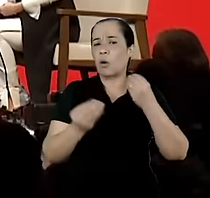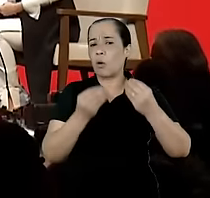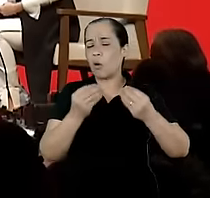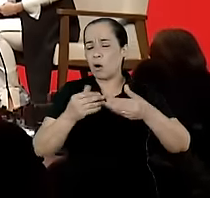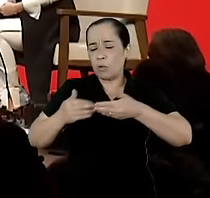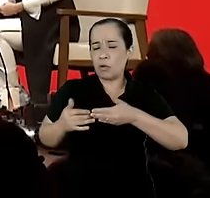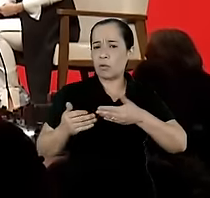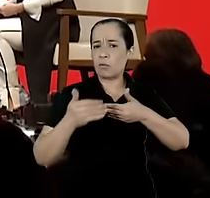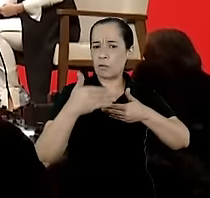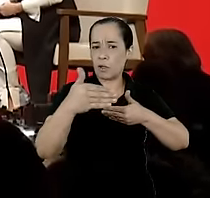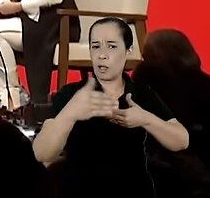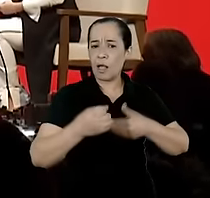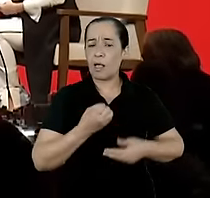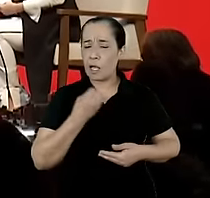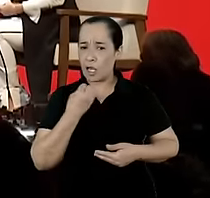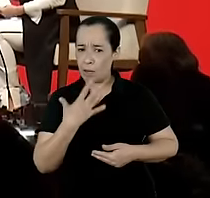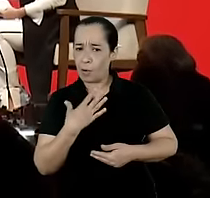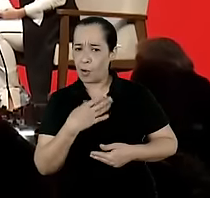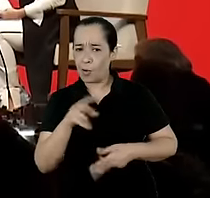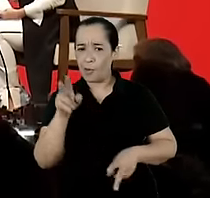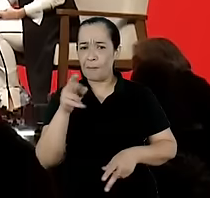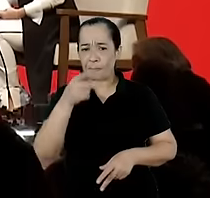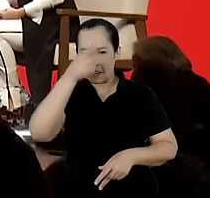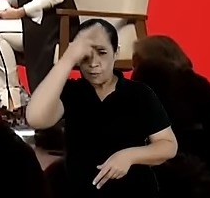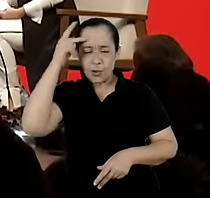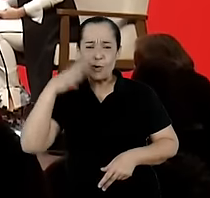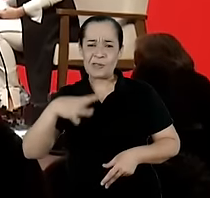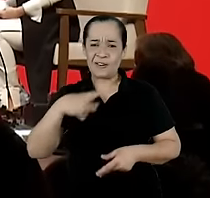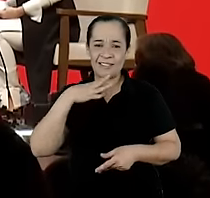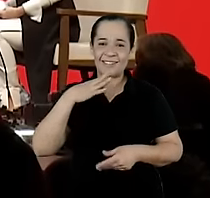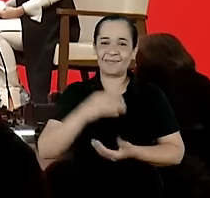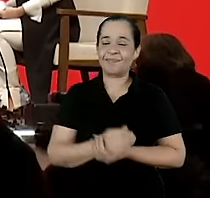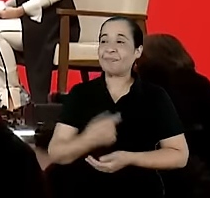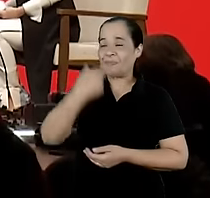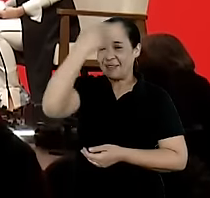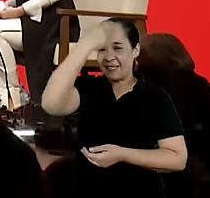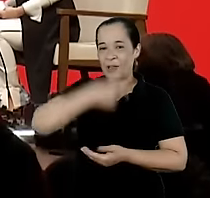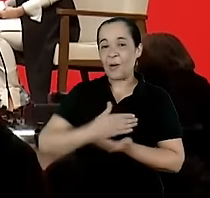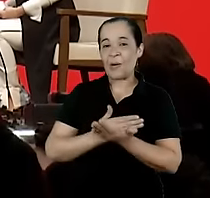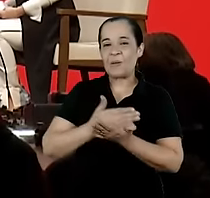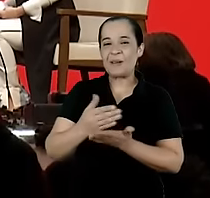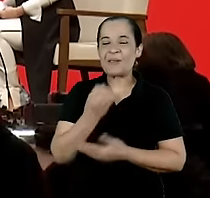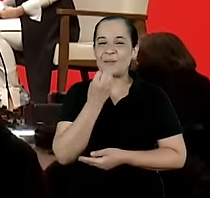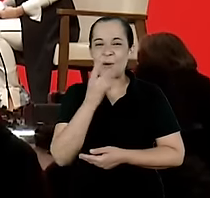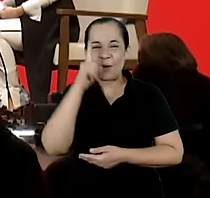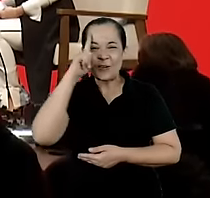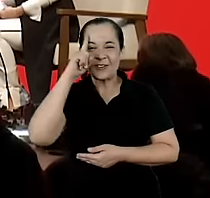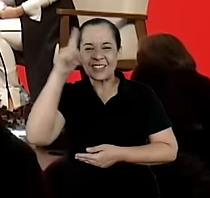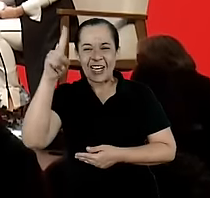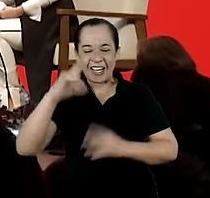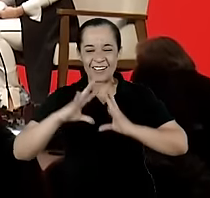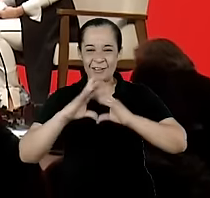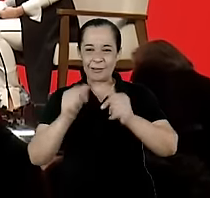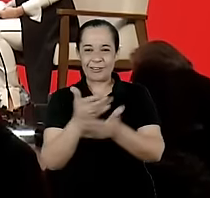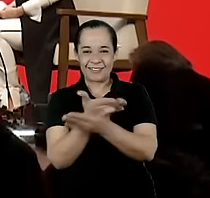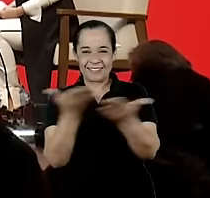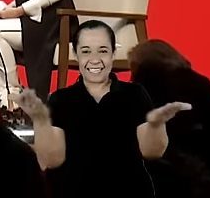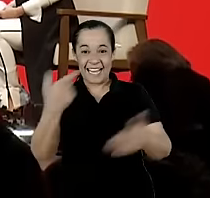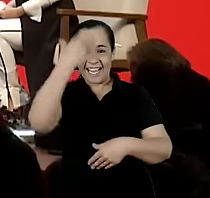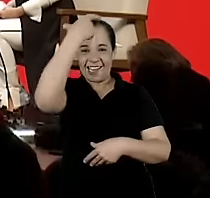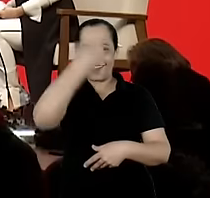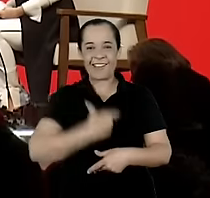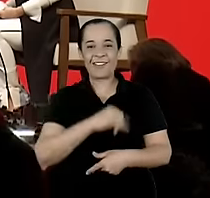é bacana para pro nosso público bom então eu começo aqui desejando bom dia a todas e a todos eu sou o João Pedro